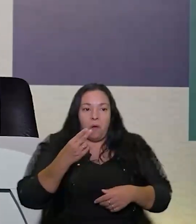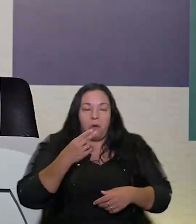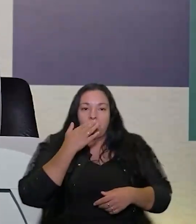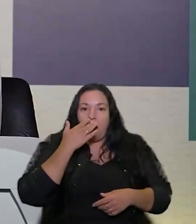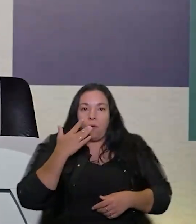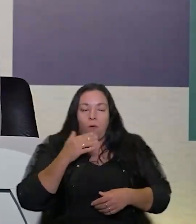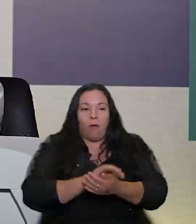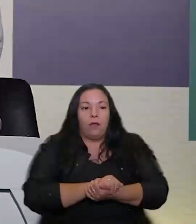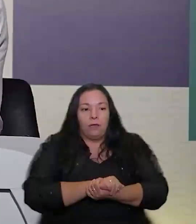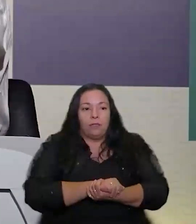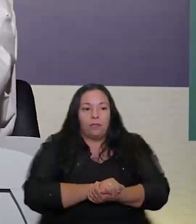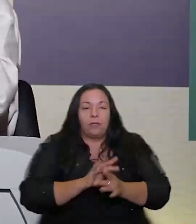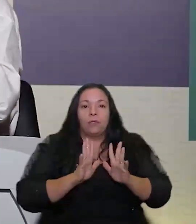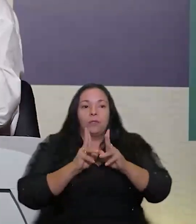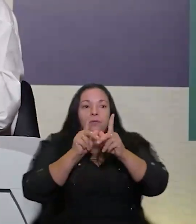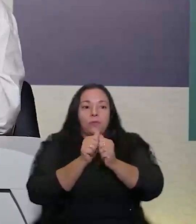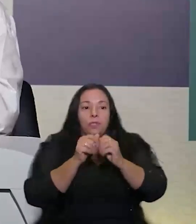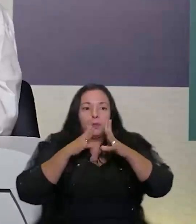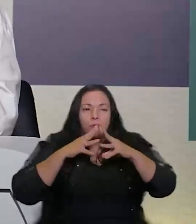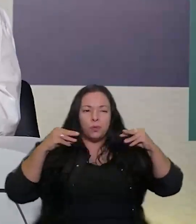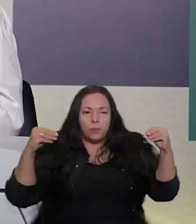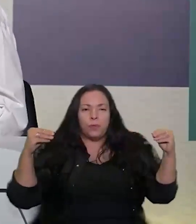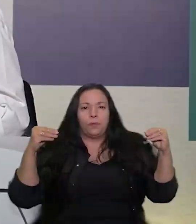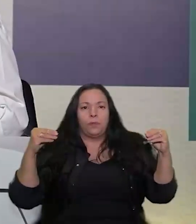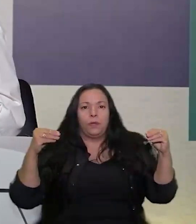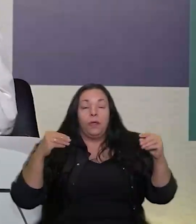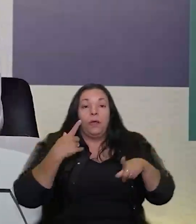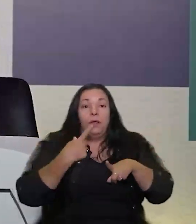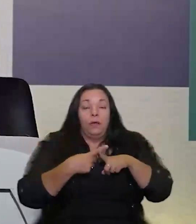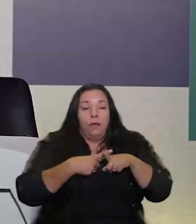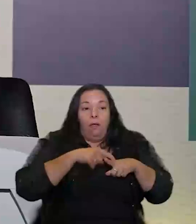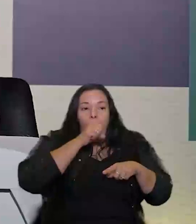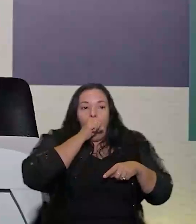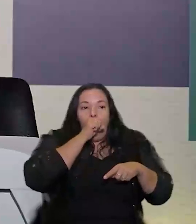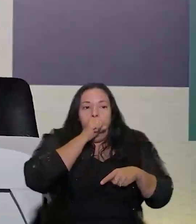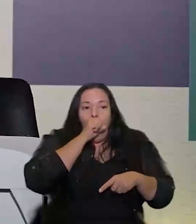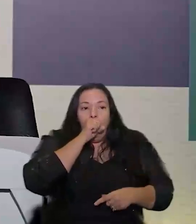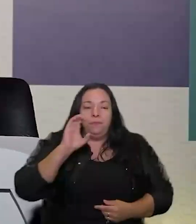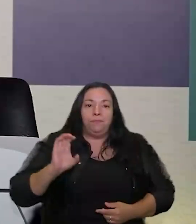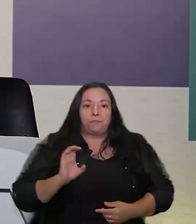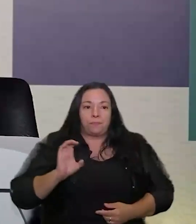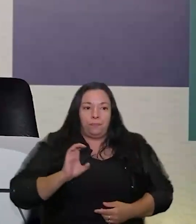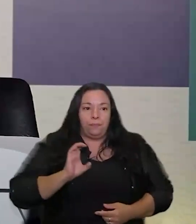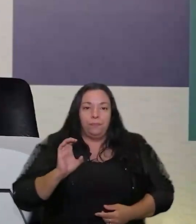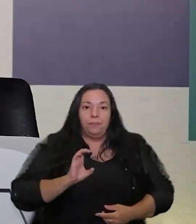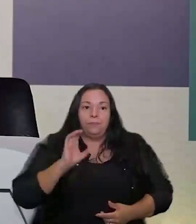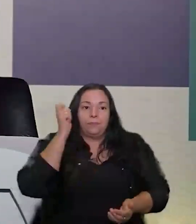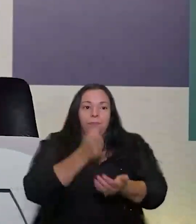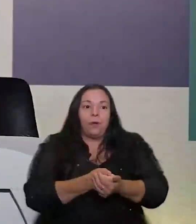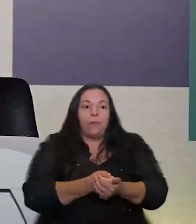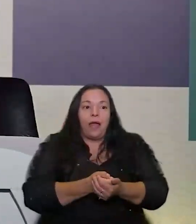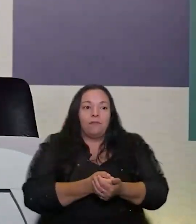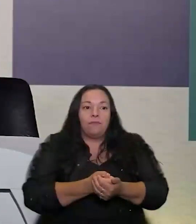tempo. De repente, todos eles sumiram, porque os mais ricos compravam essas unidades deles,